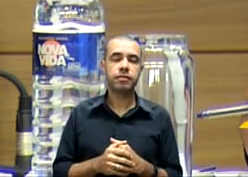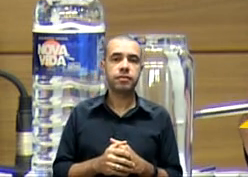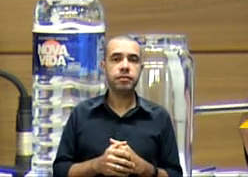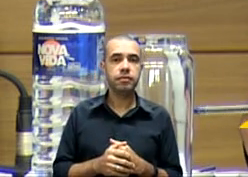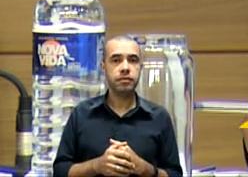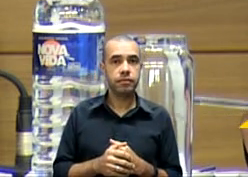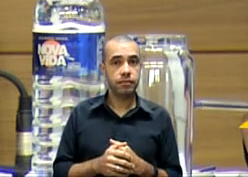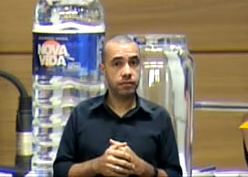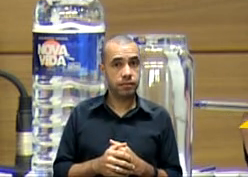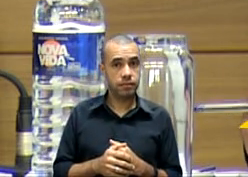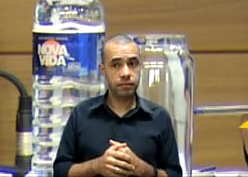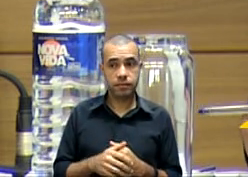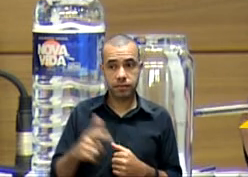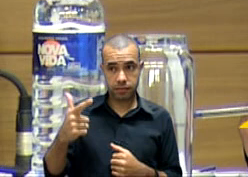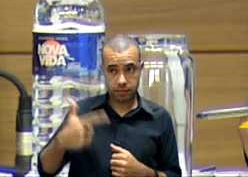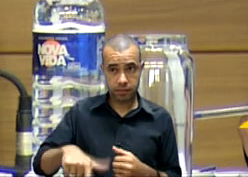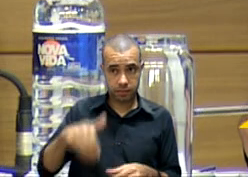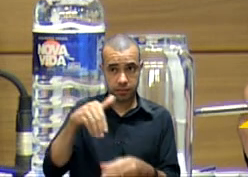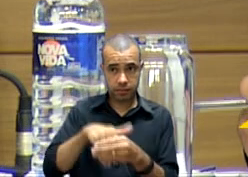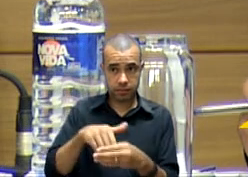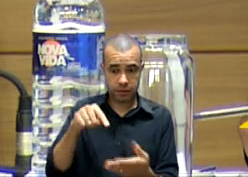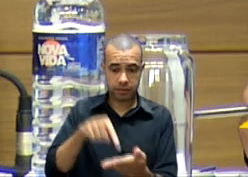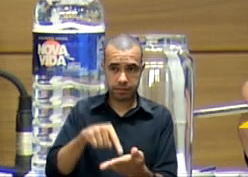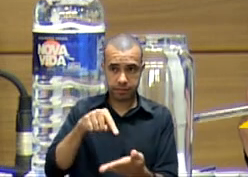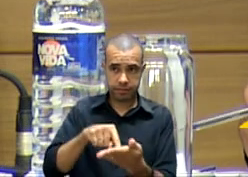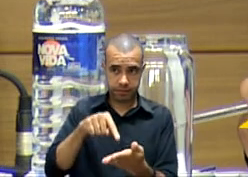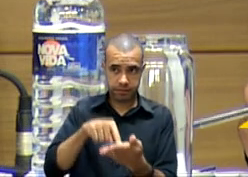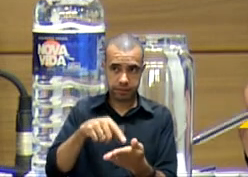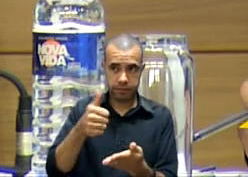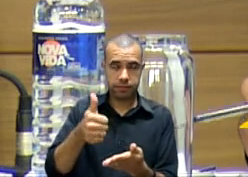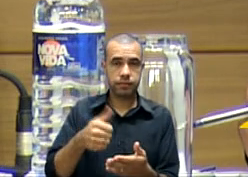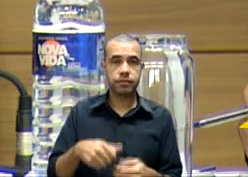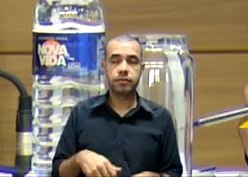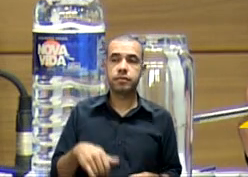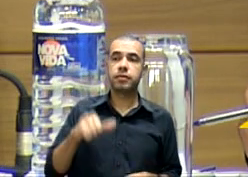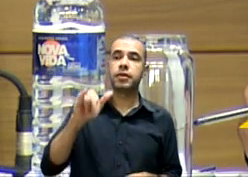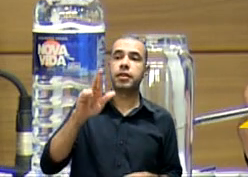não aceitou seu voto ali, coloca novamente. Vereador Irineu Toledo,